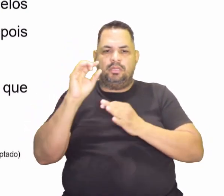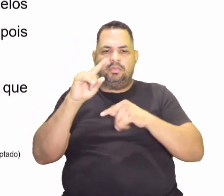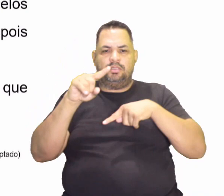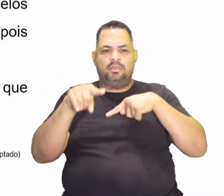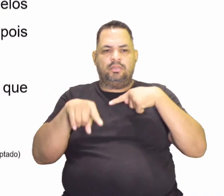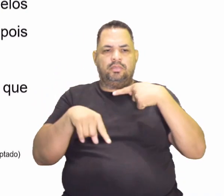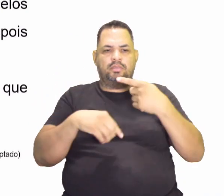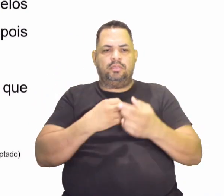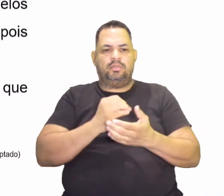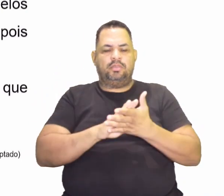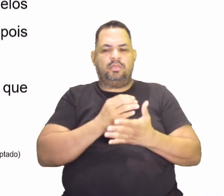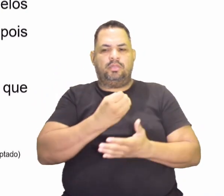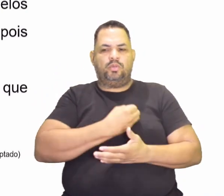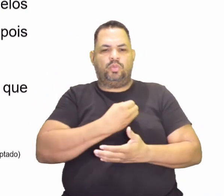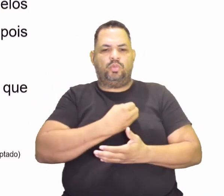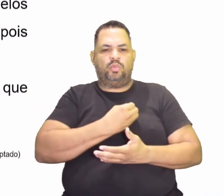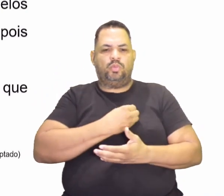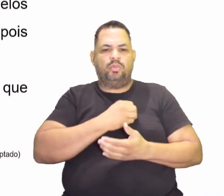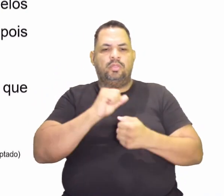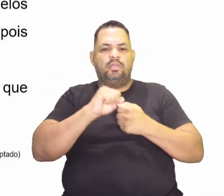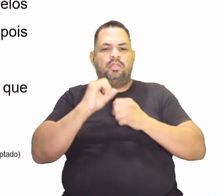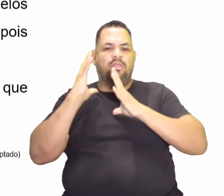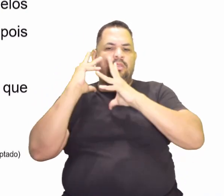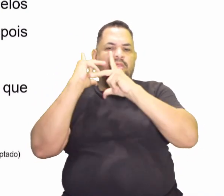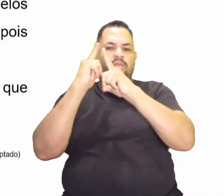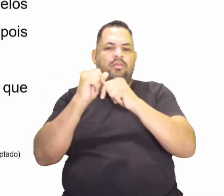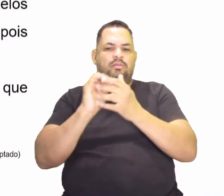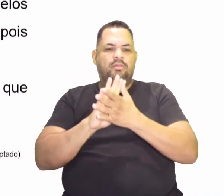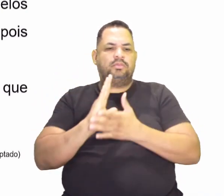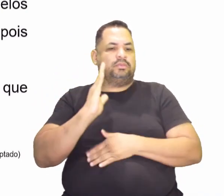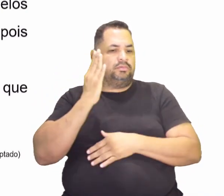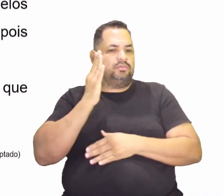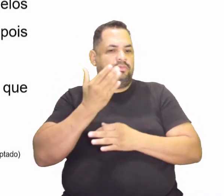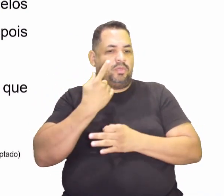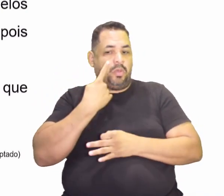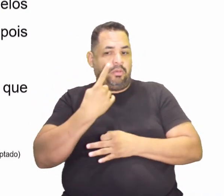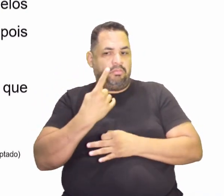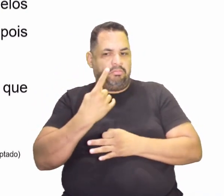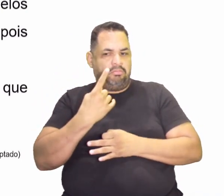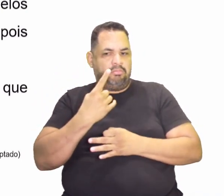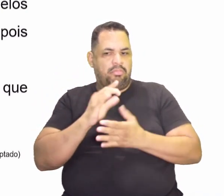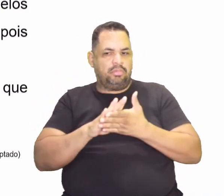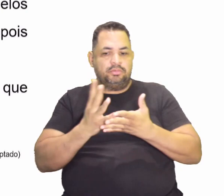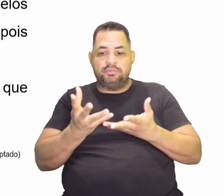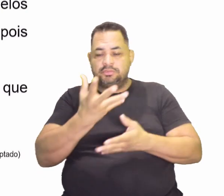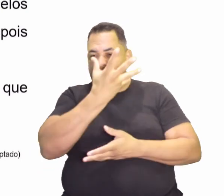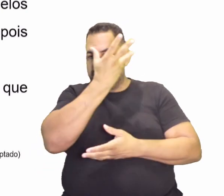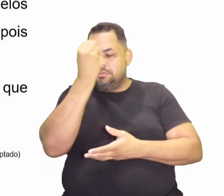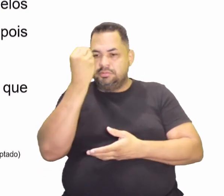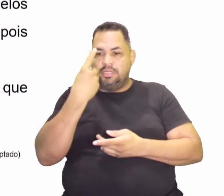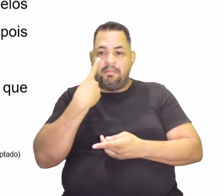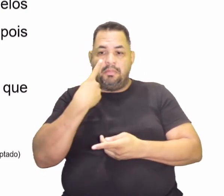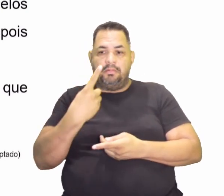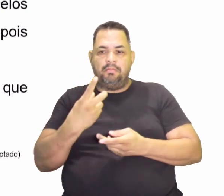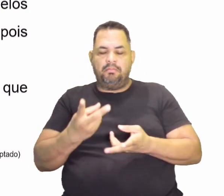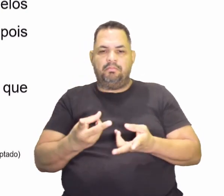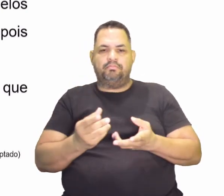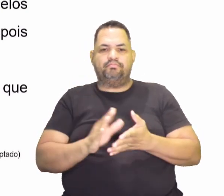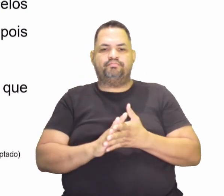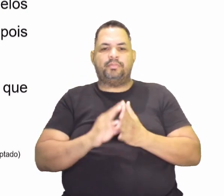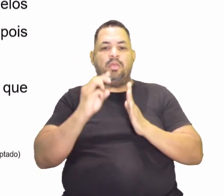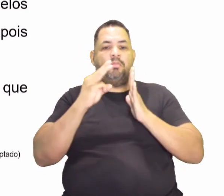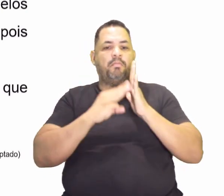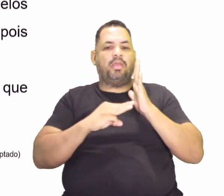Da enumeração, fazer revisões gerais para ter certeza de que nada foi emitido. Tá aí um método científico aí, pode-se